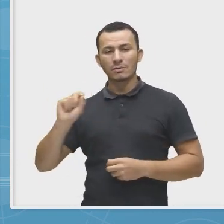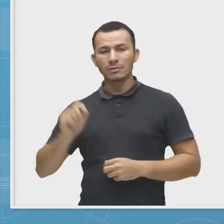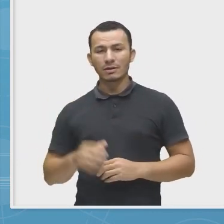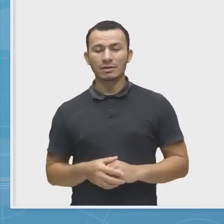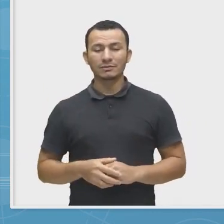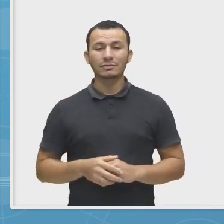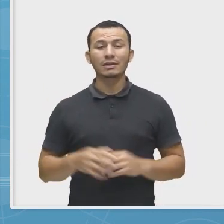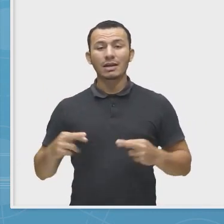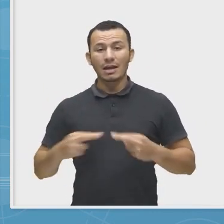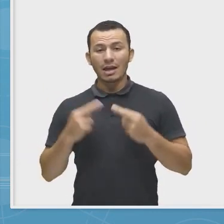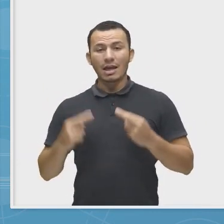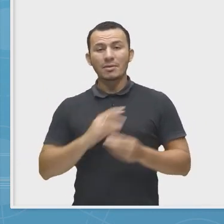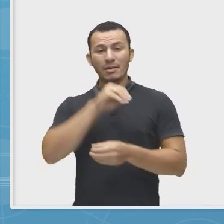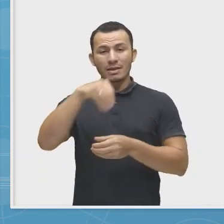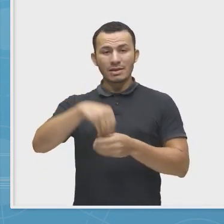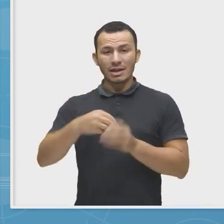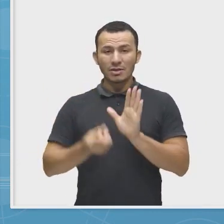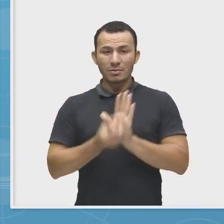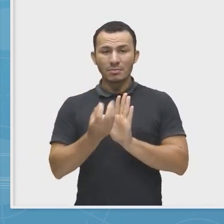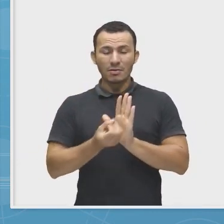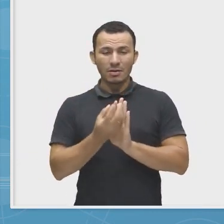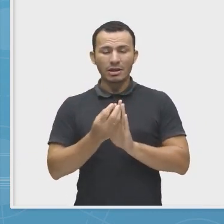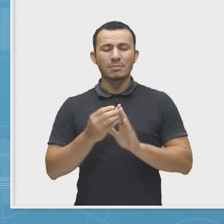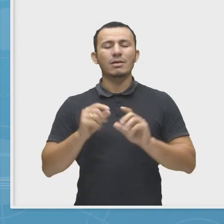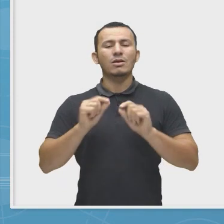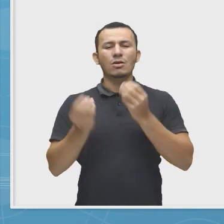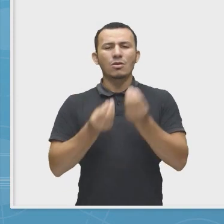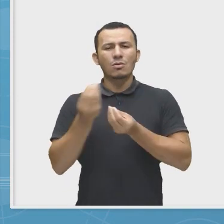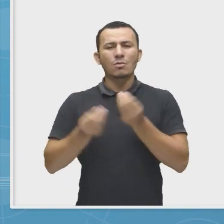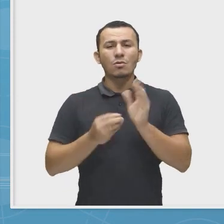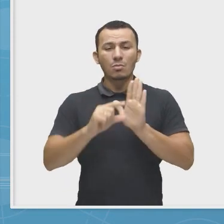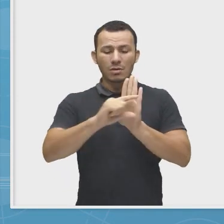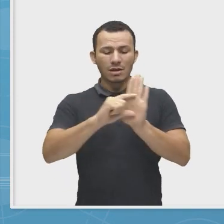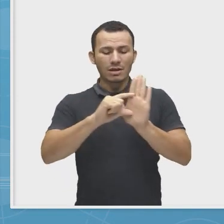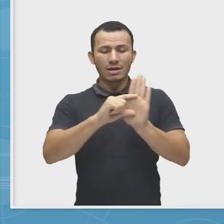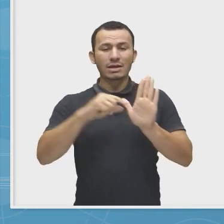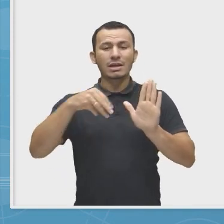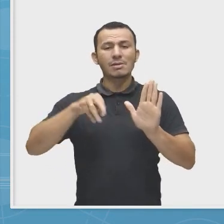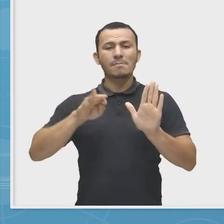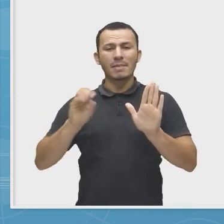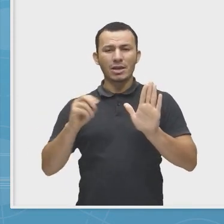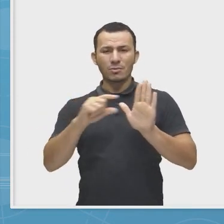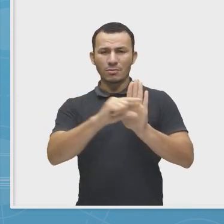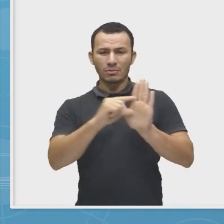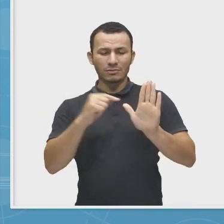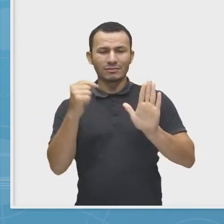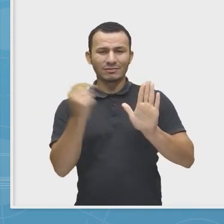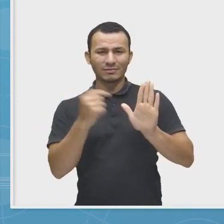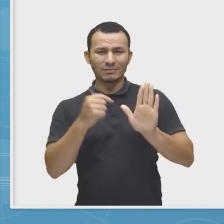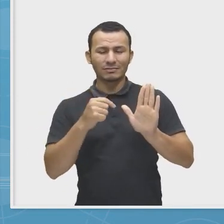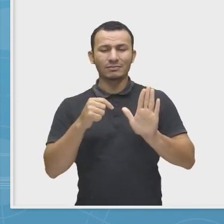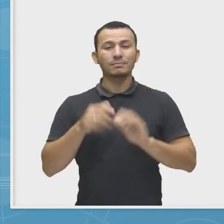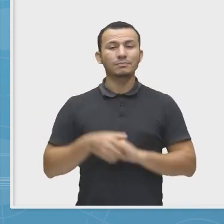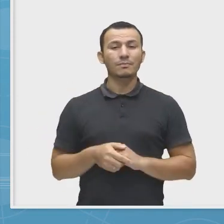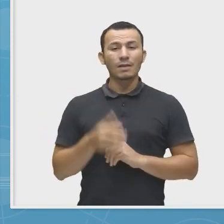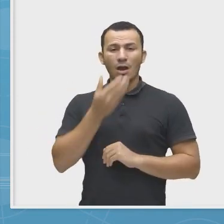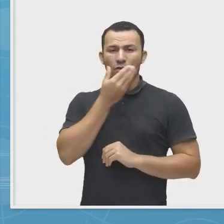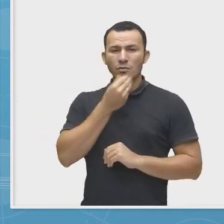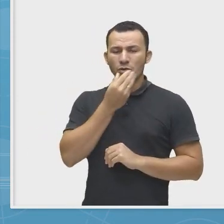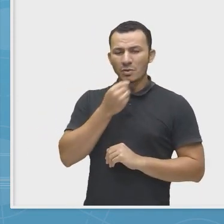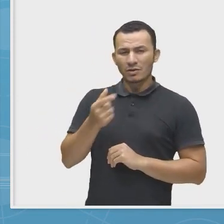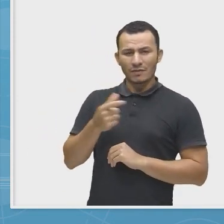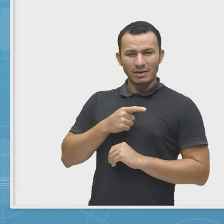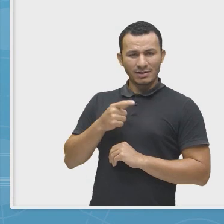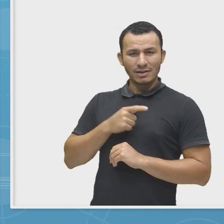as rimas internas, né? Aqui no meio dos versos, ó. Os homens já vão ter e as casas